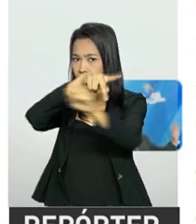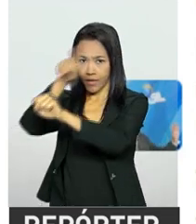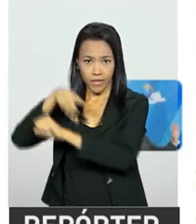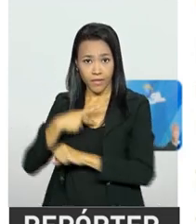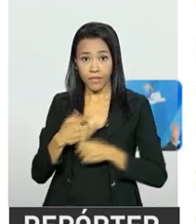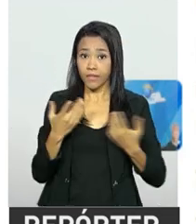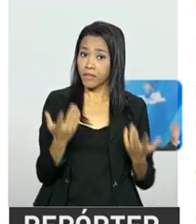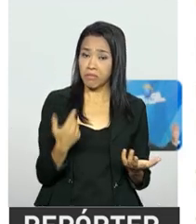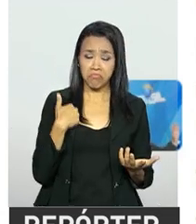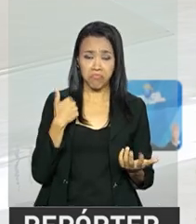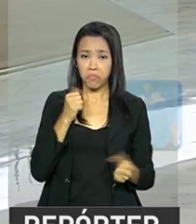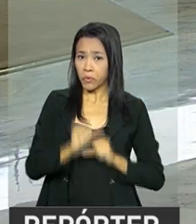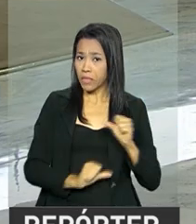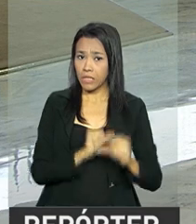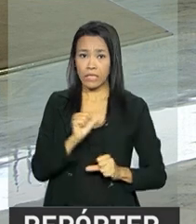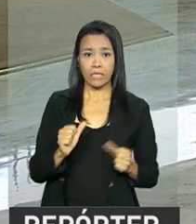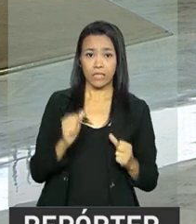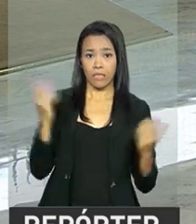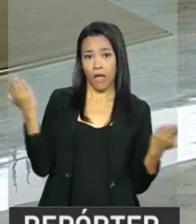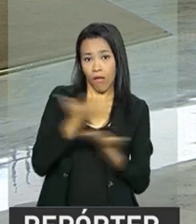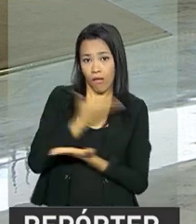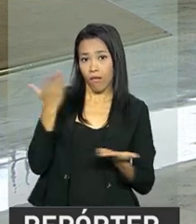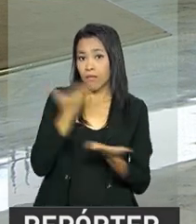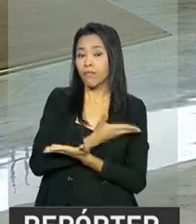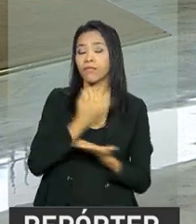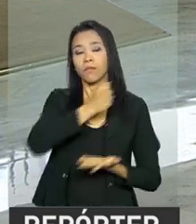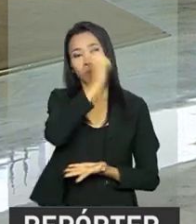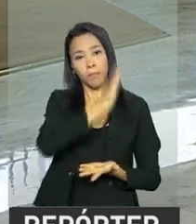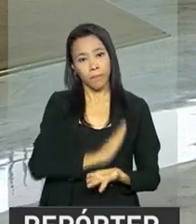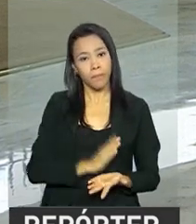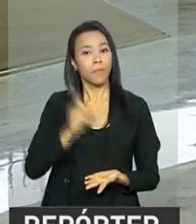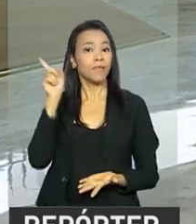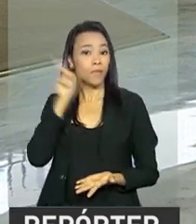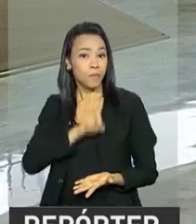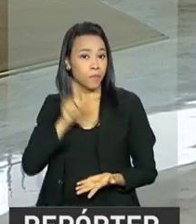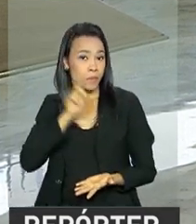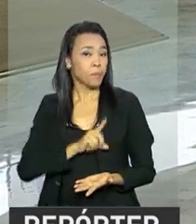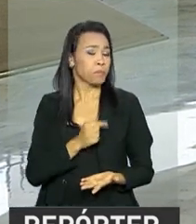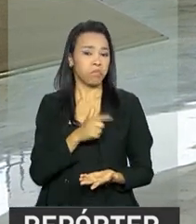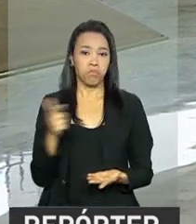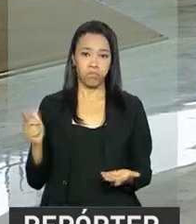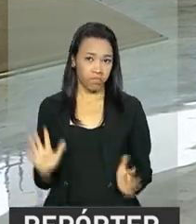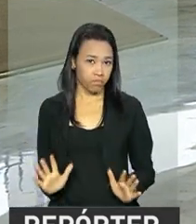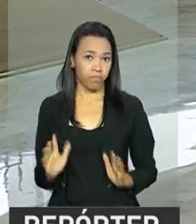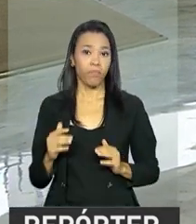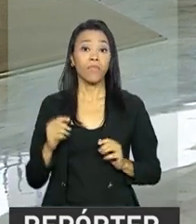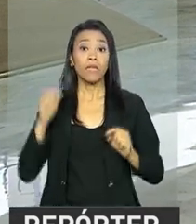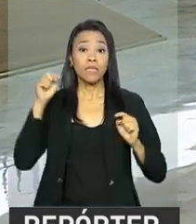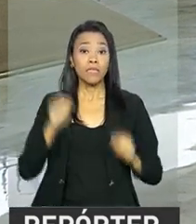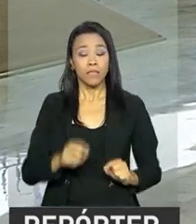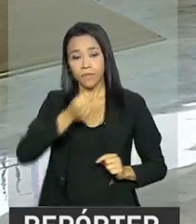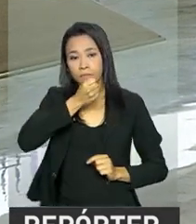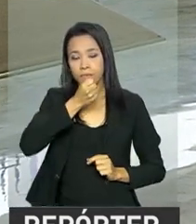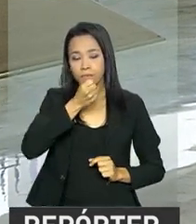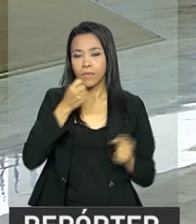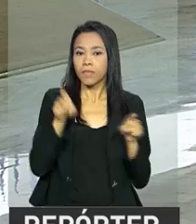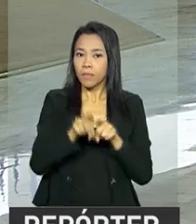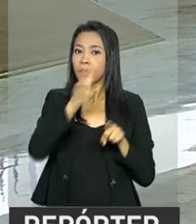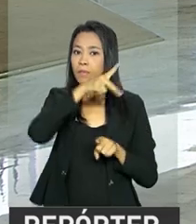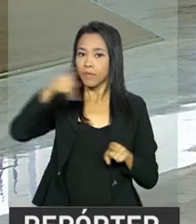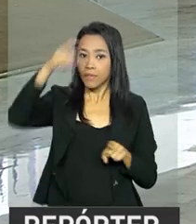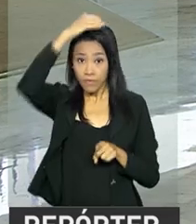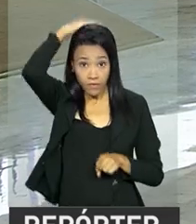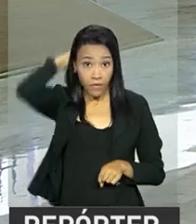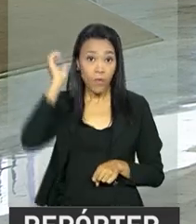deve haver nenhuma mudança na relação entre o Brasil e o país norte--americano nessa entrevista o presidente também falou sobre a